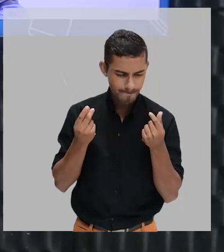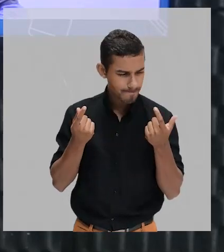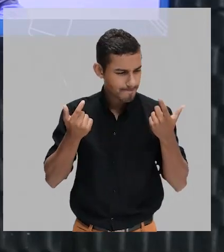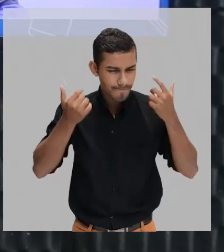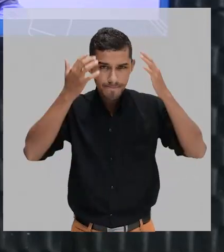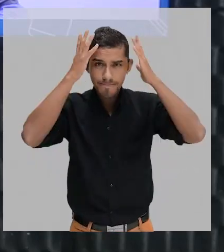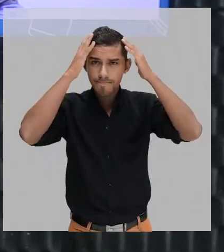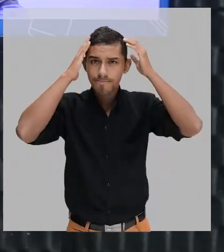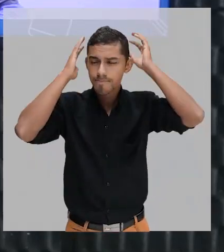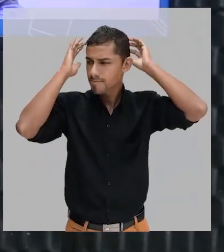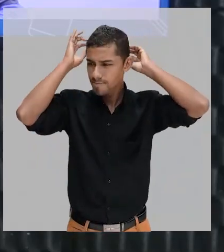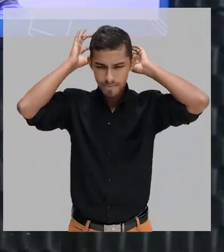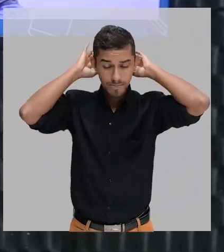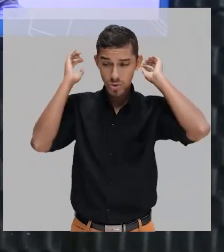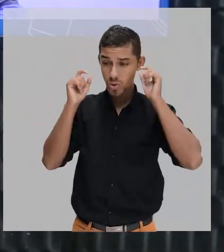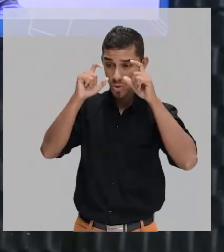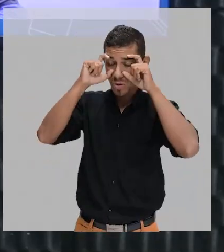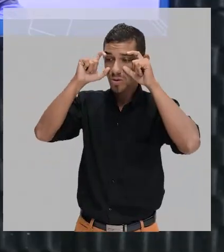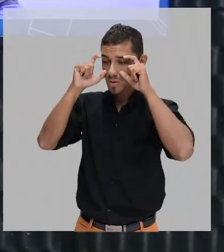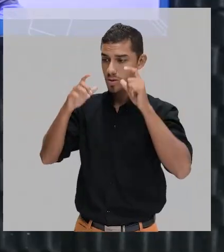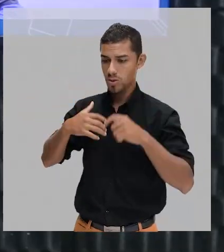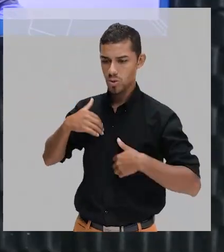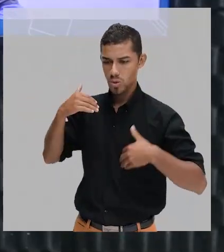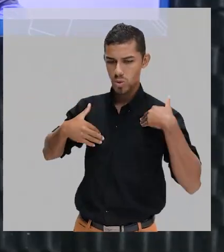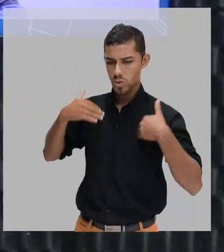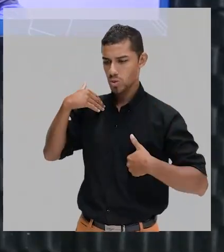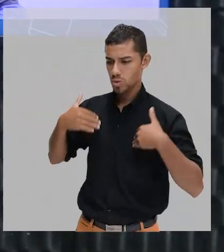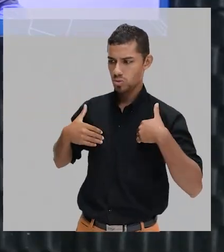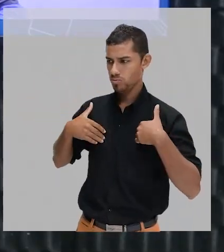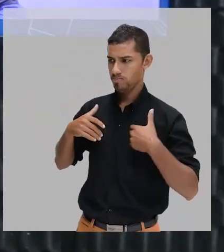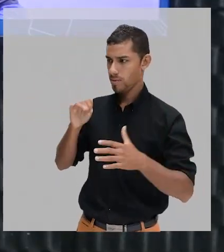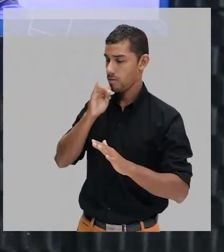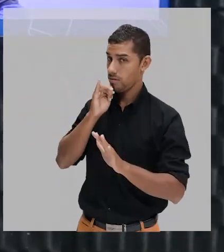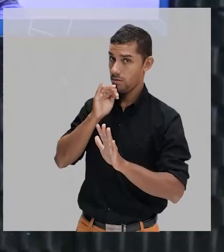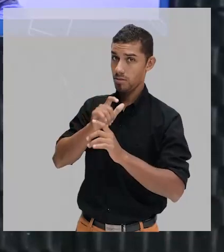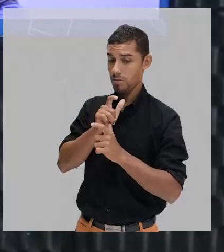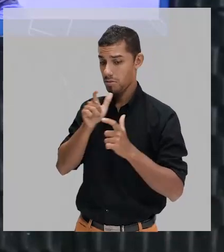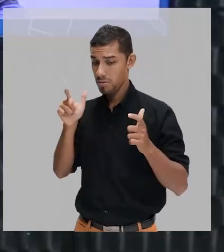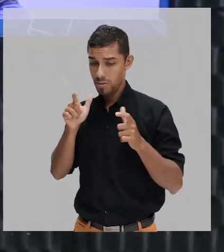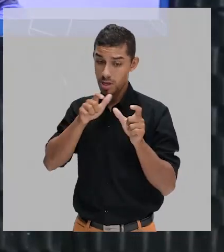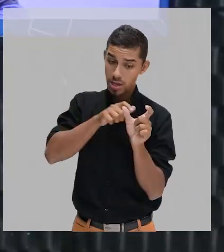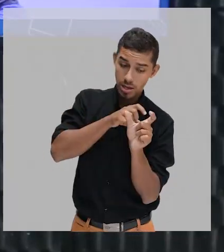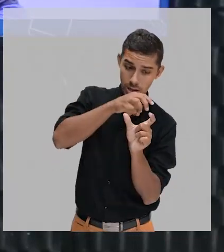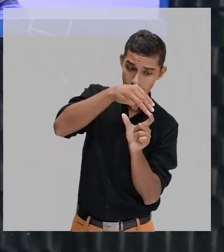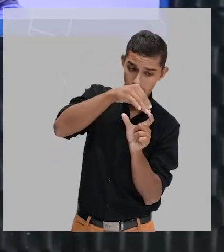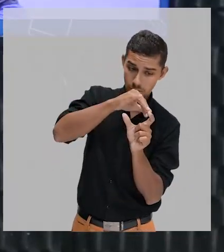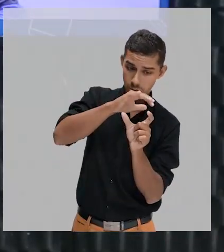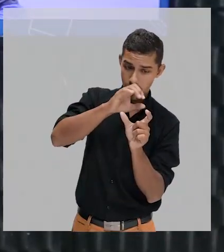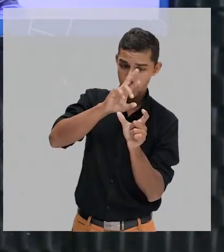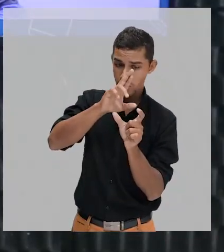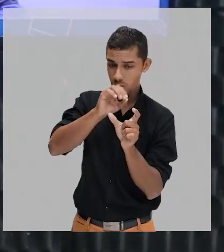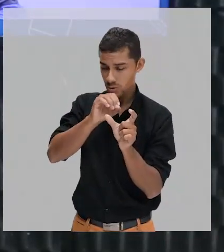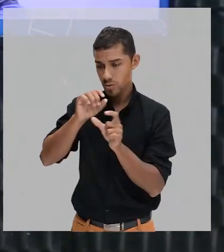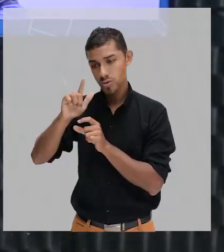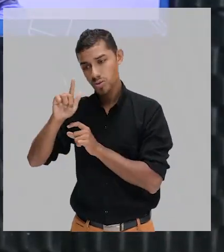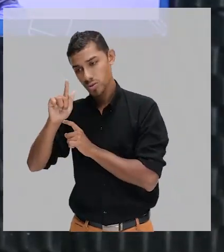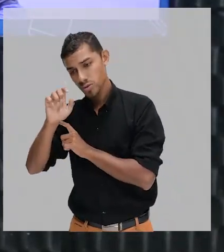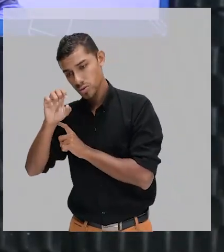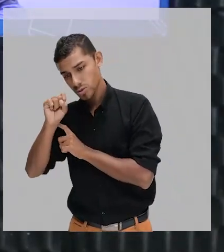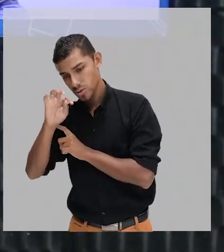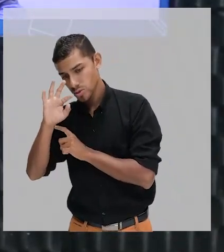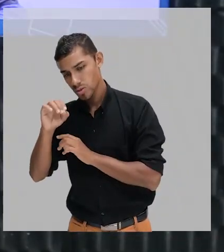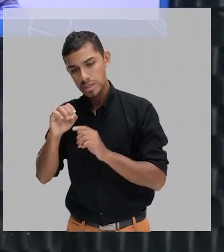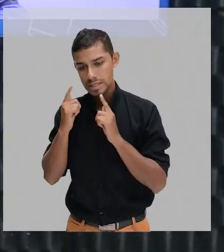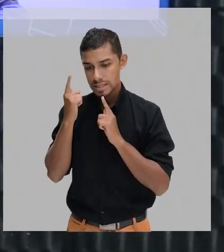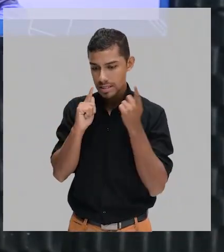cabelo, mexe no óculos intensamente, teu corpo está dizendo com microgestos ou com macrogestos que você está sentindo alguma coisa. O